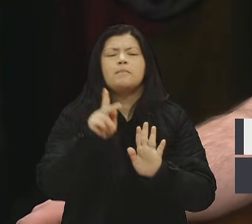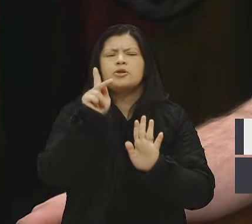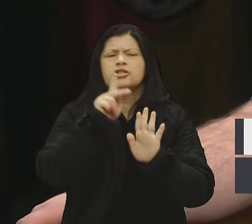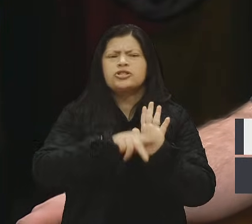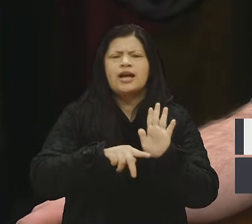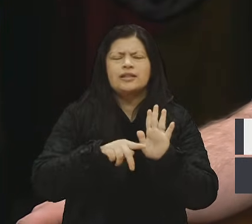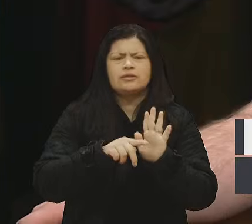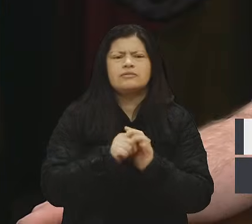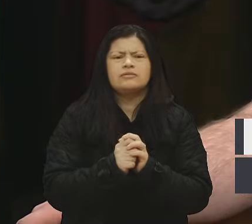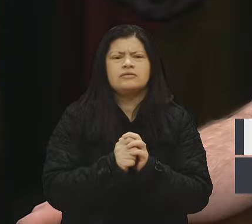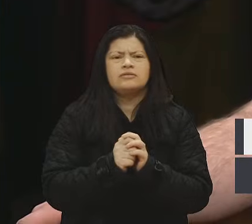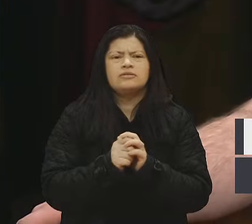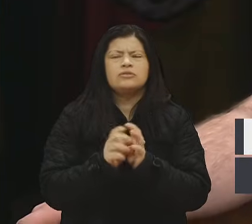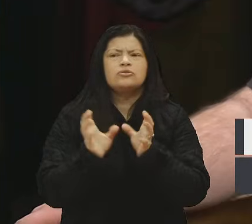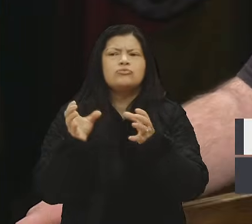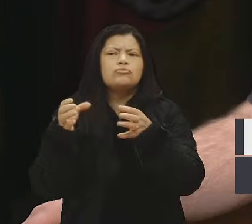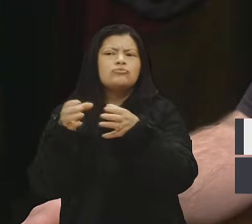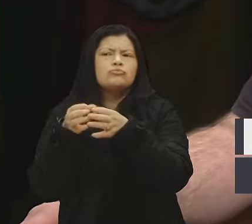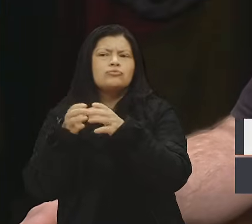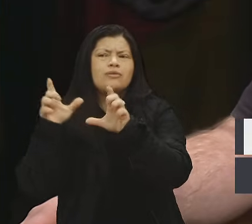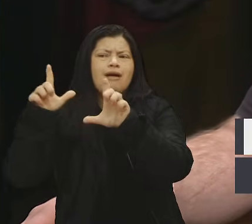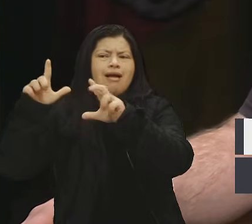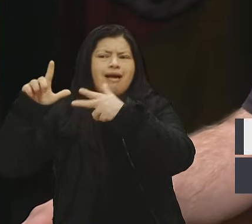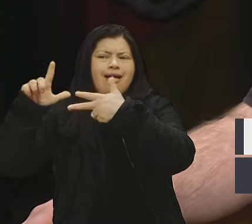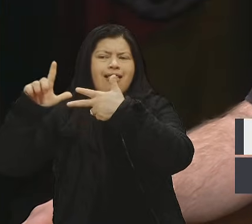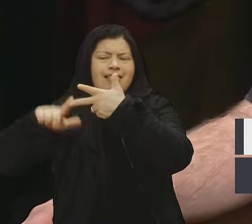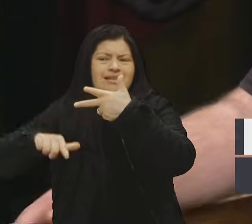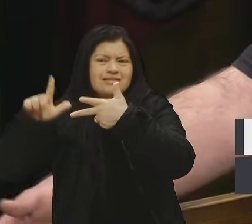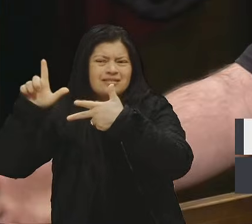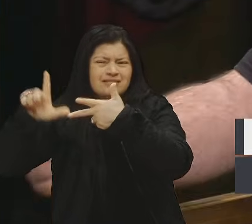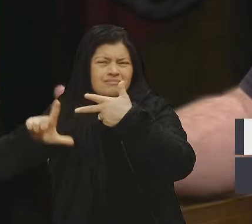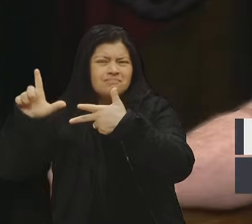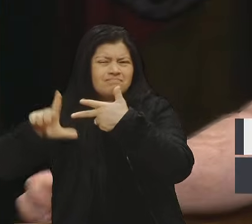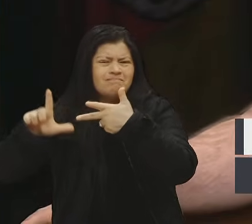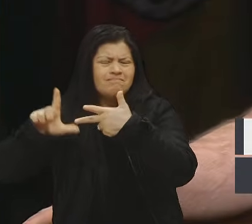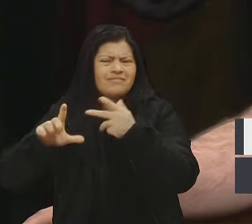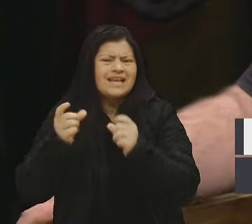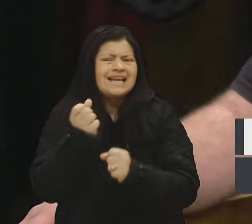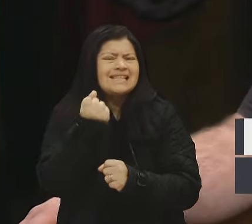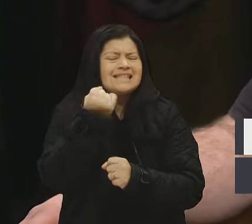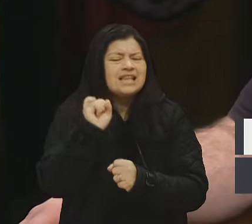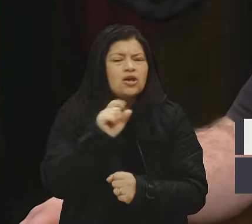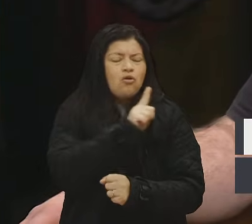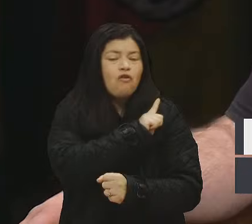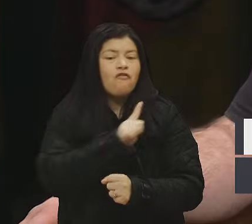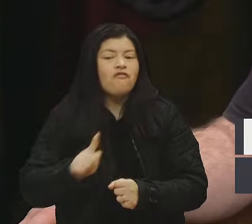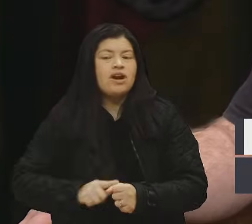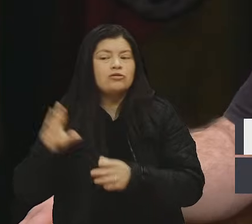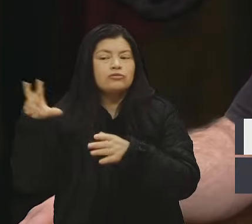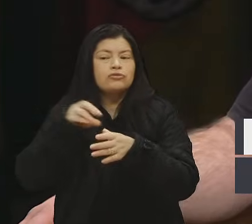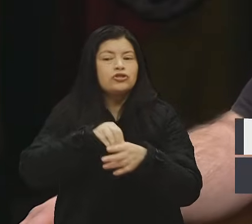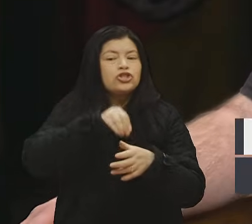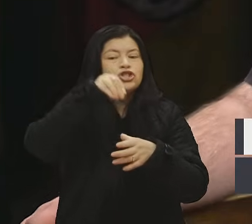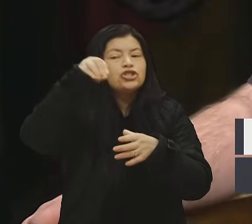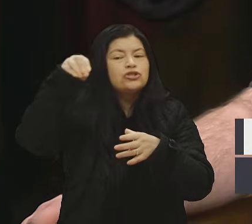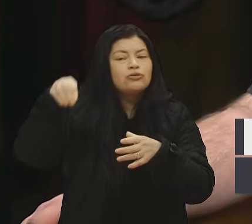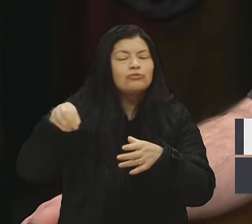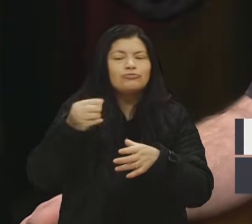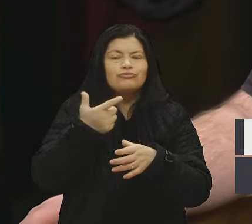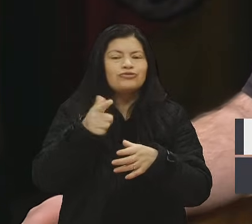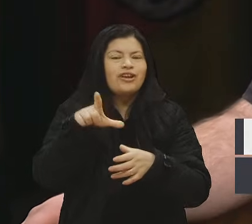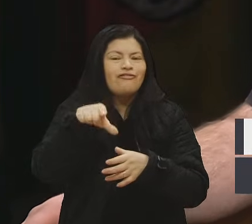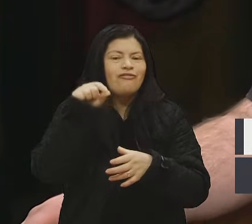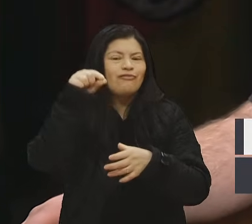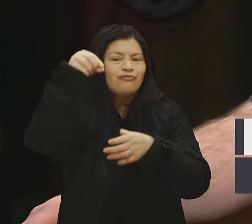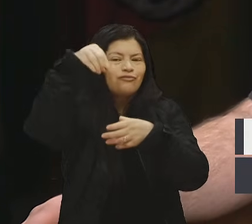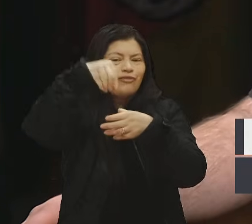Assembleia Legislativa. Se ele não foi votado, se o governo retirou, ele não tinha voto. E se amanhã não